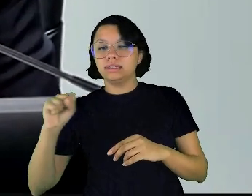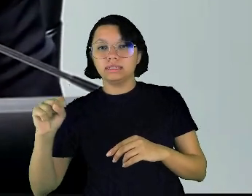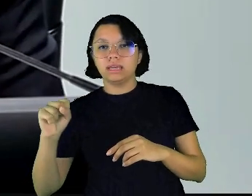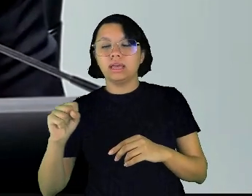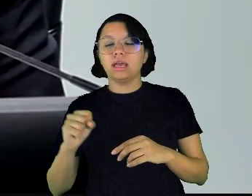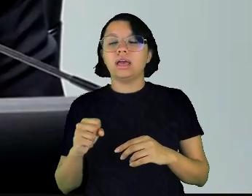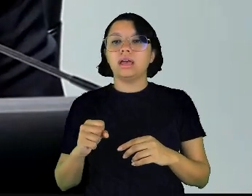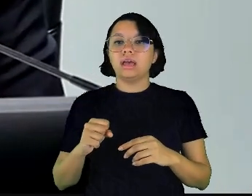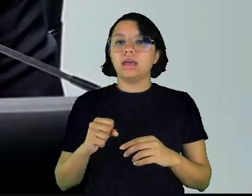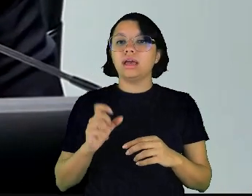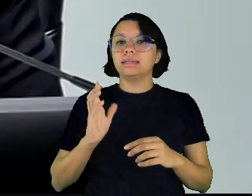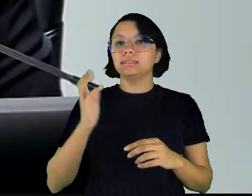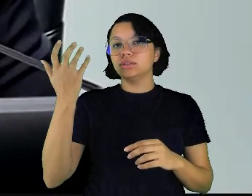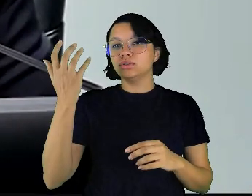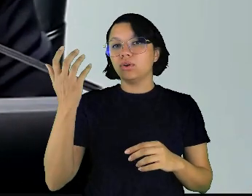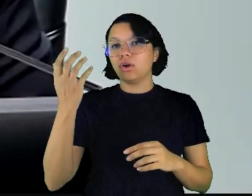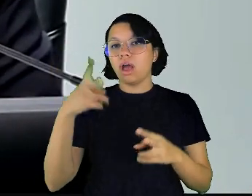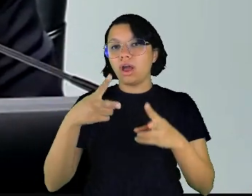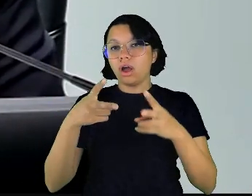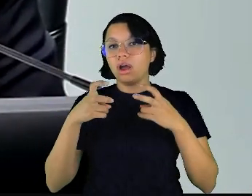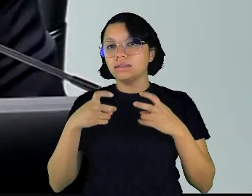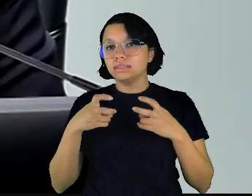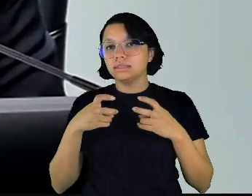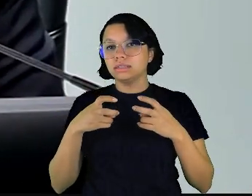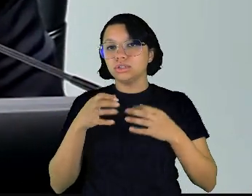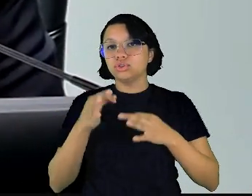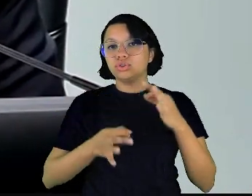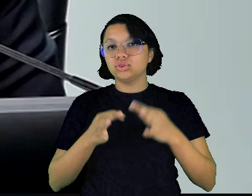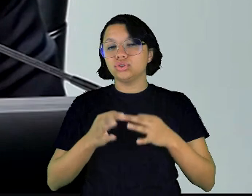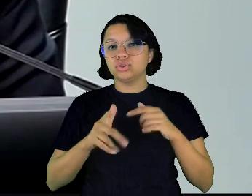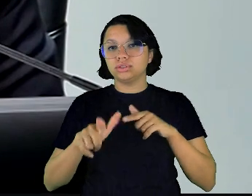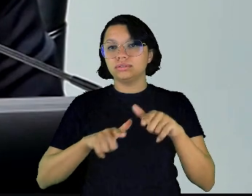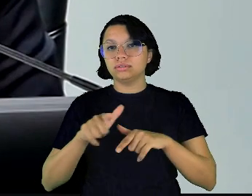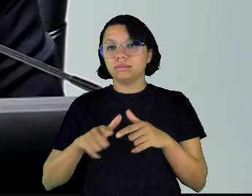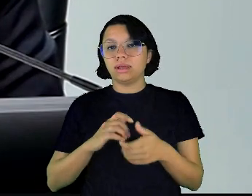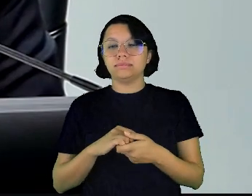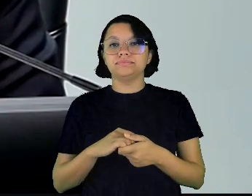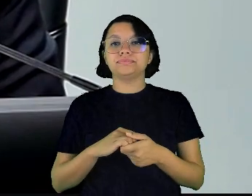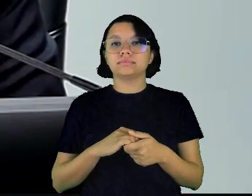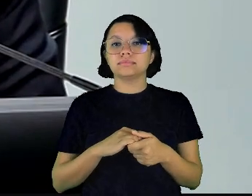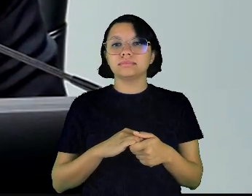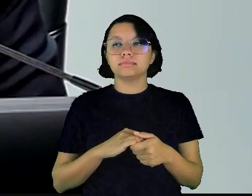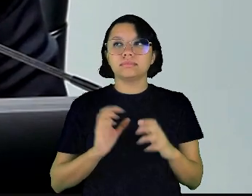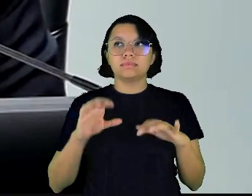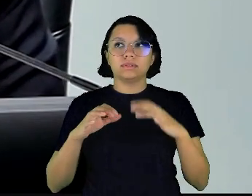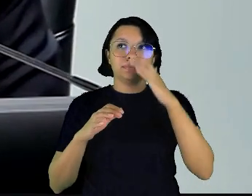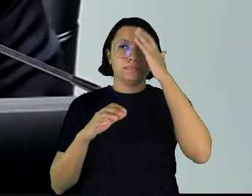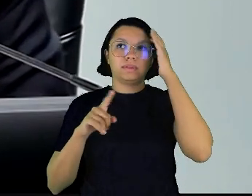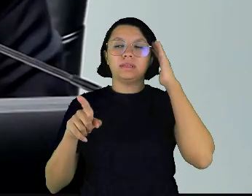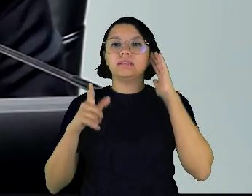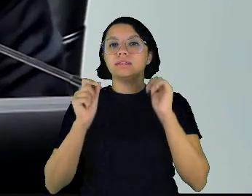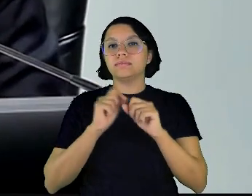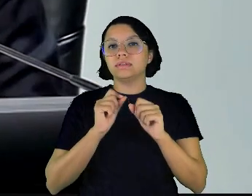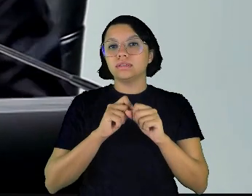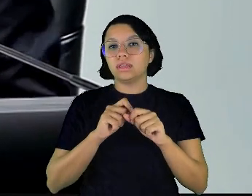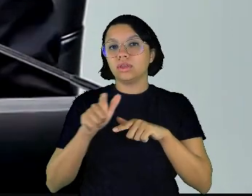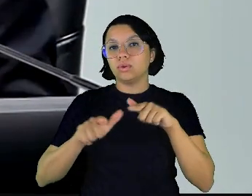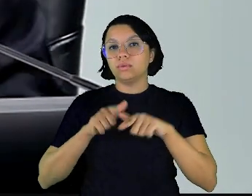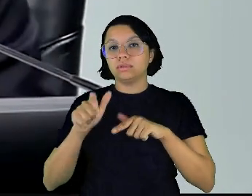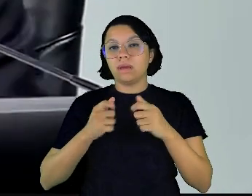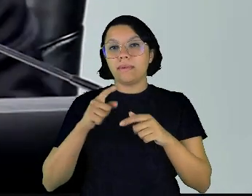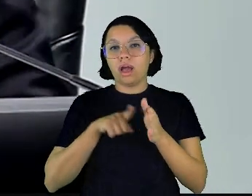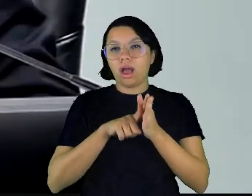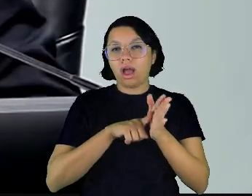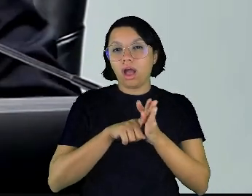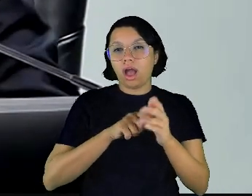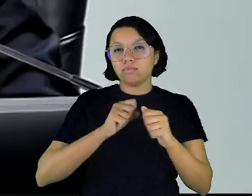decisões reconhecidas na Justiça do Trabalho. Sim, eles fizeram um trabalho de pesquisa muito grande, até ele